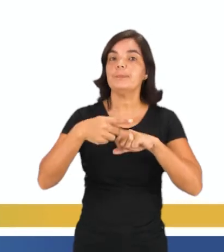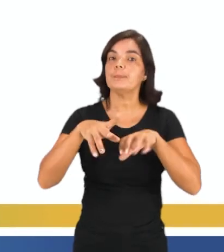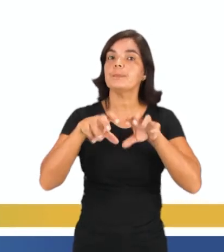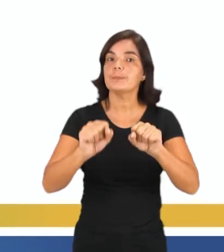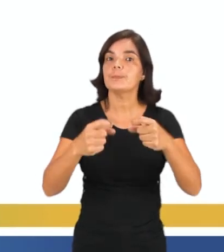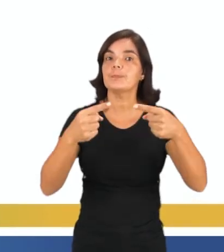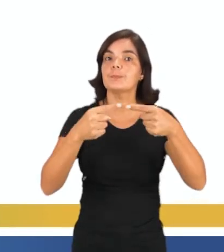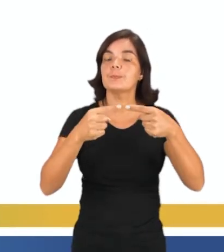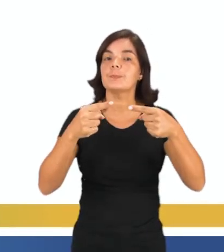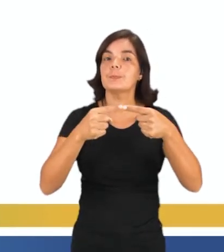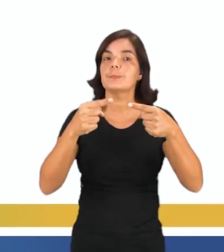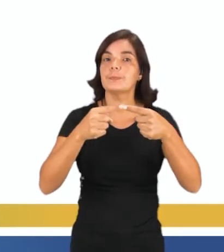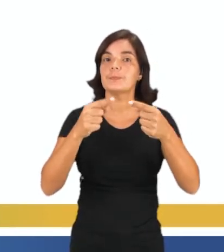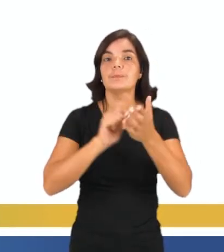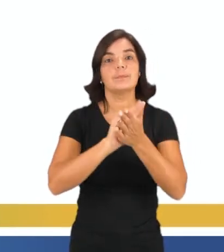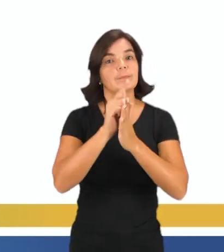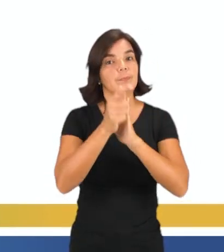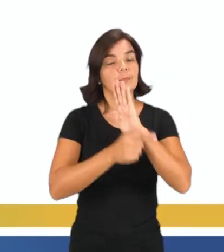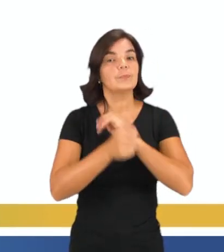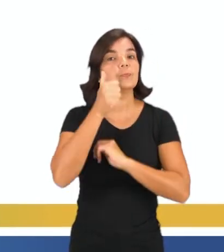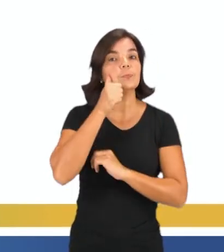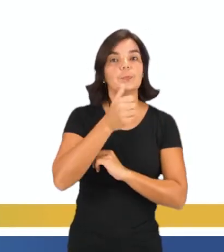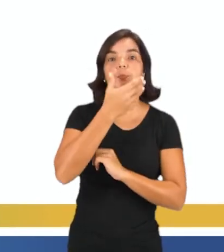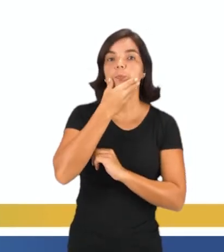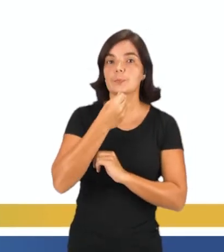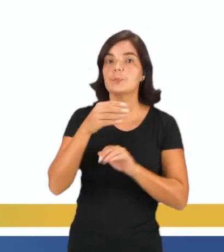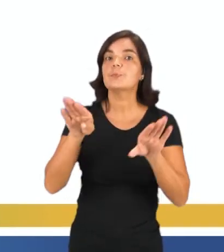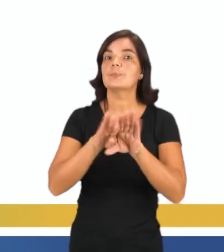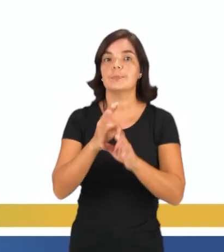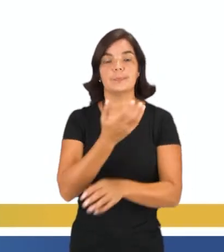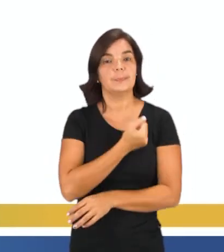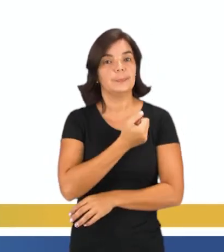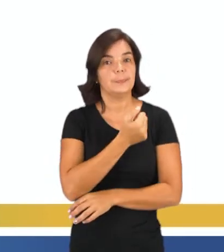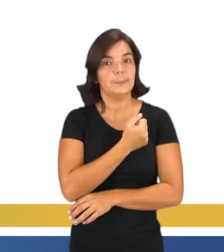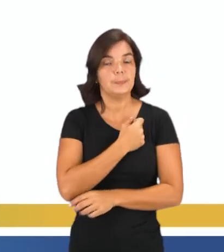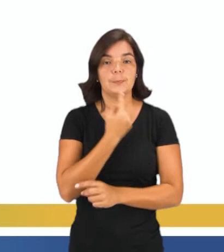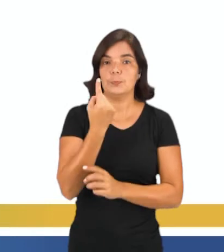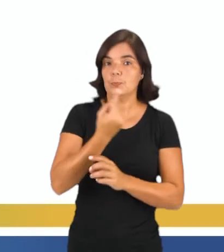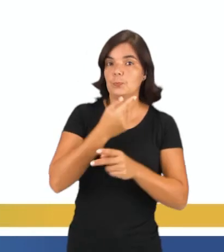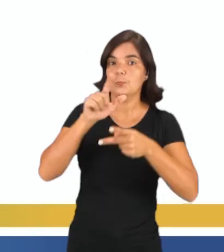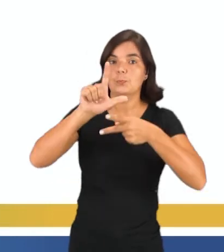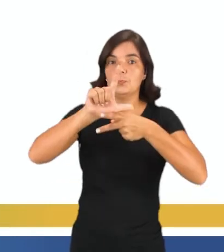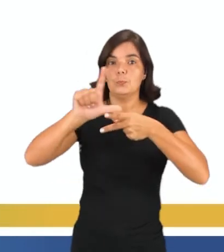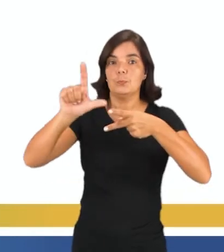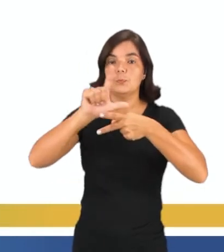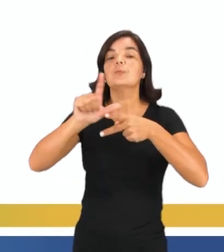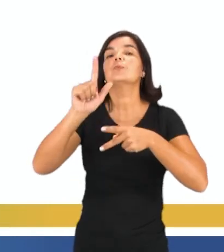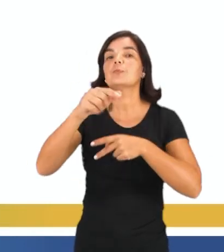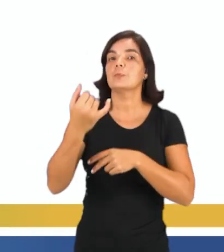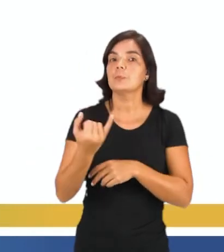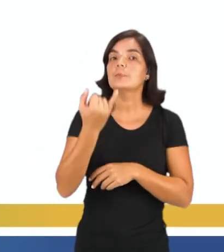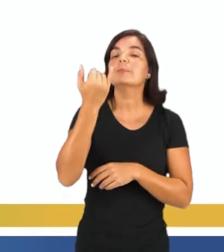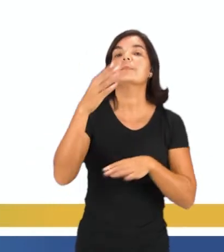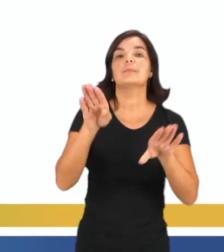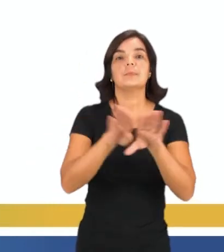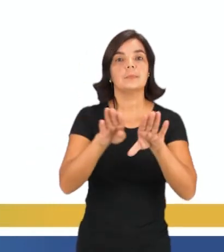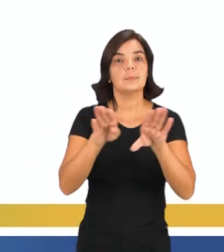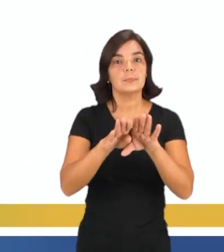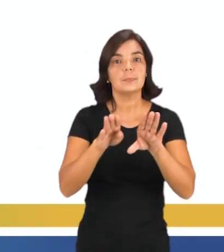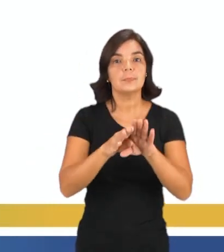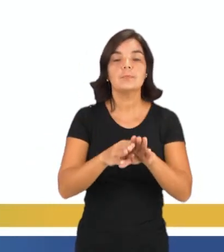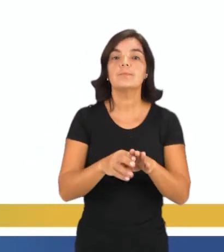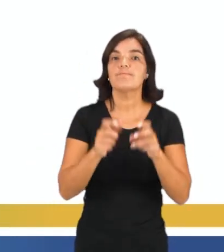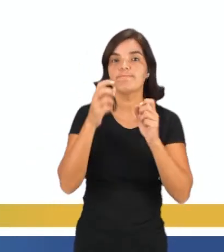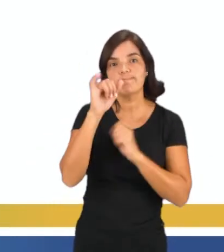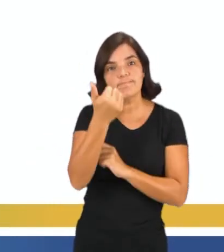com o gênero, feminino, masculino, e o número, singular ou plural. Então, é muito importante que isso também seja